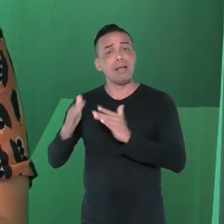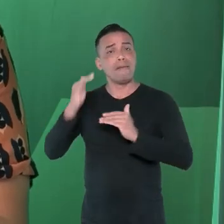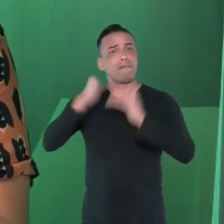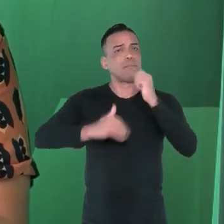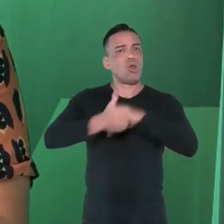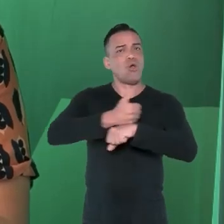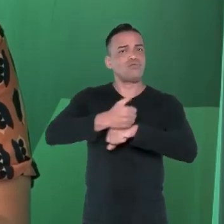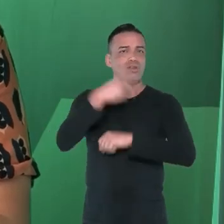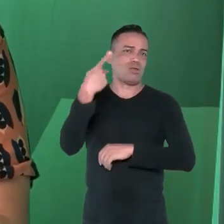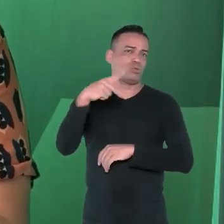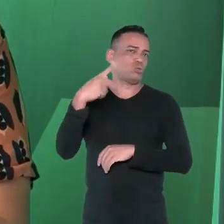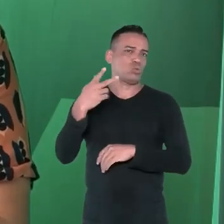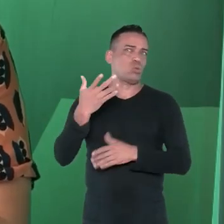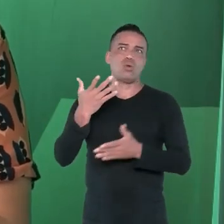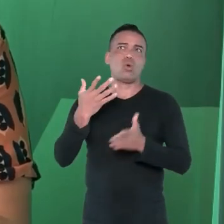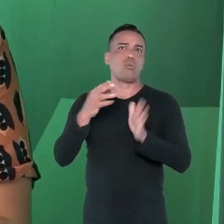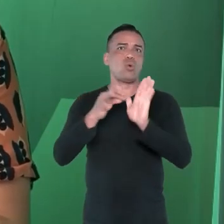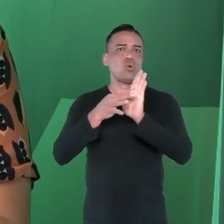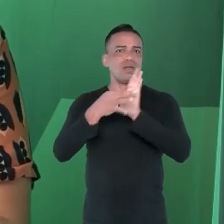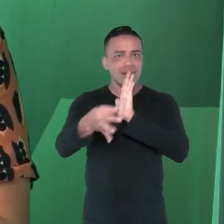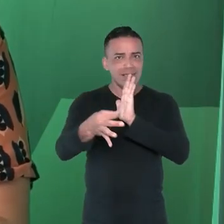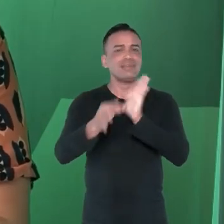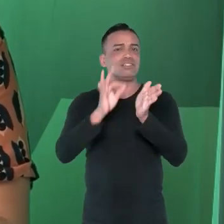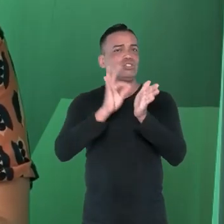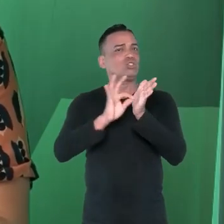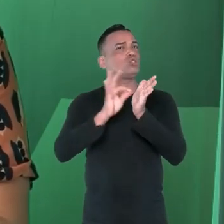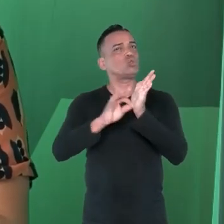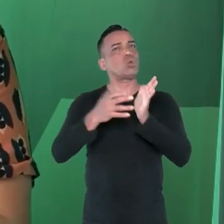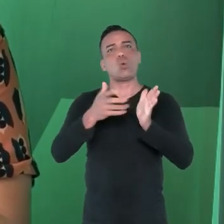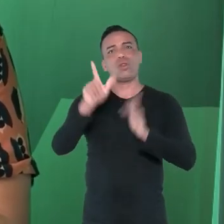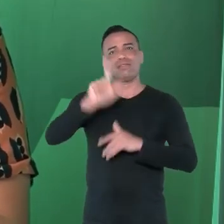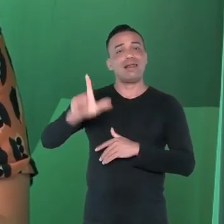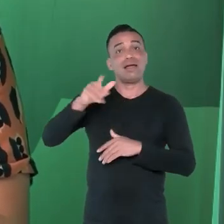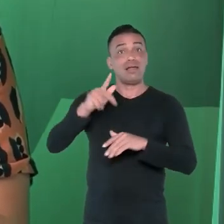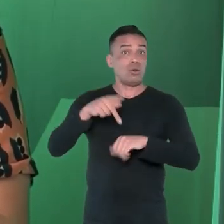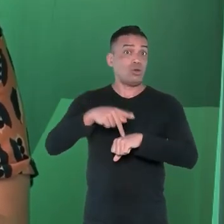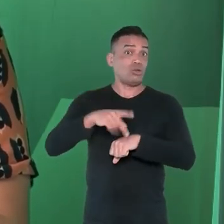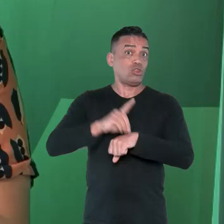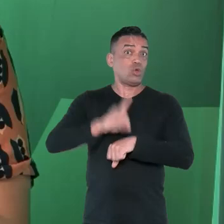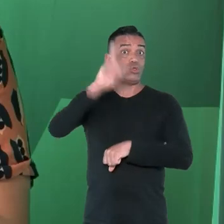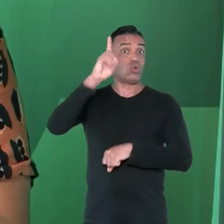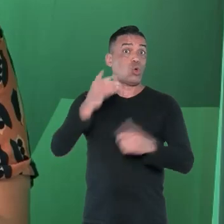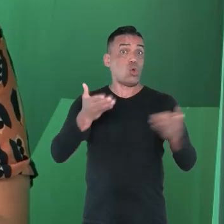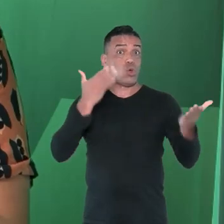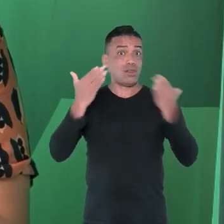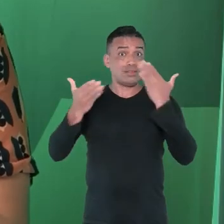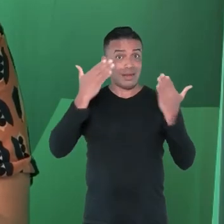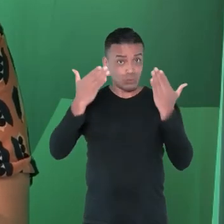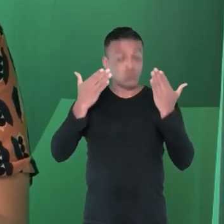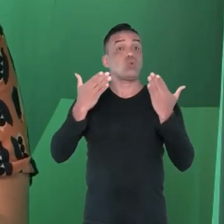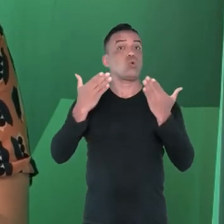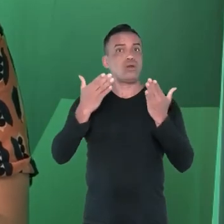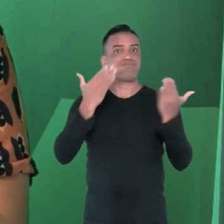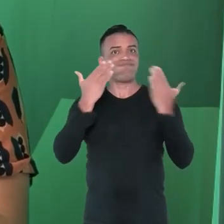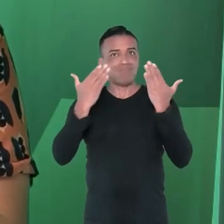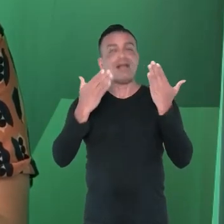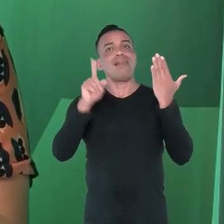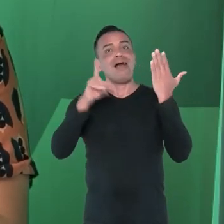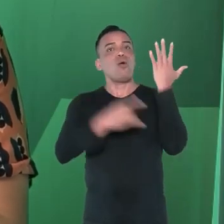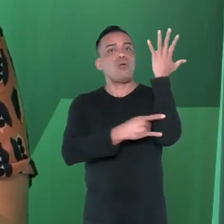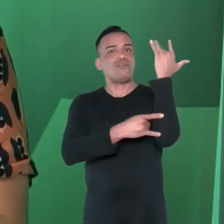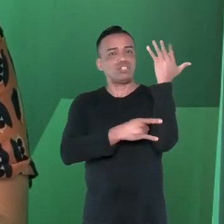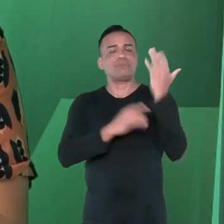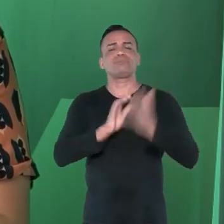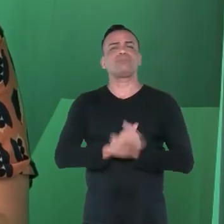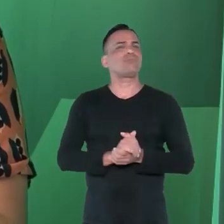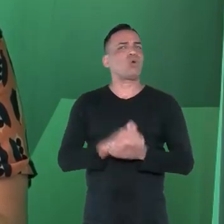de mesmo tom. Ele traja camiseta de botões de tom laranja, estampado de preto e bege. Seu fundo é composto por um banner em tons